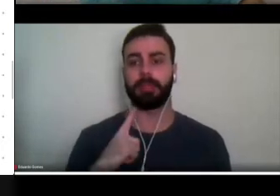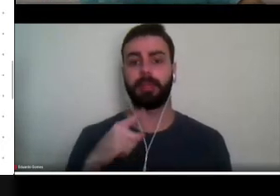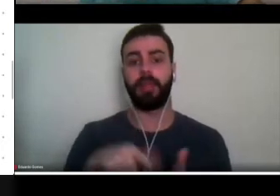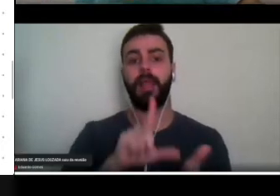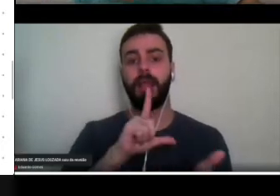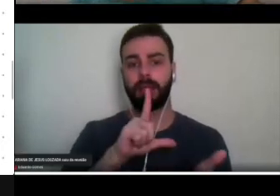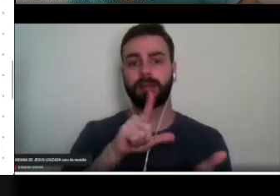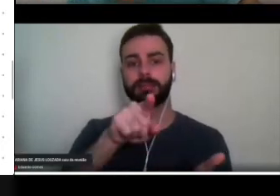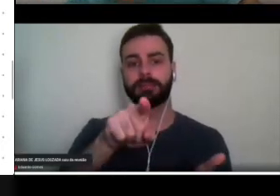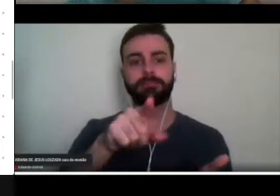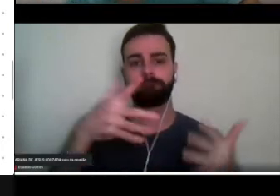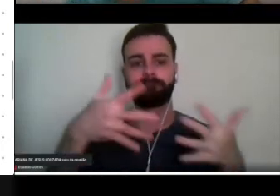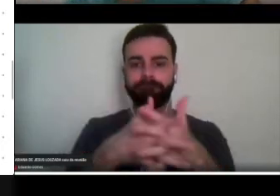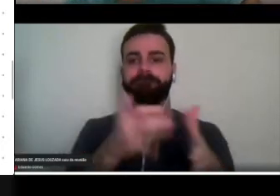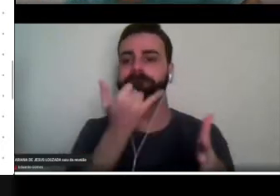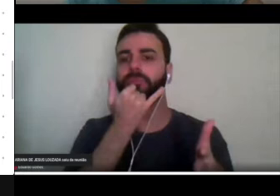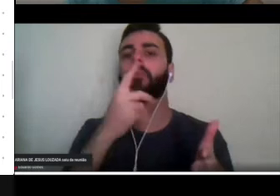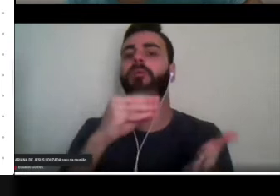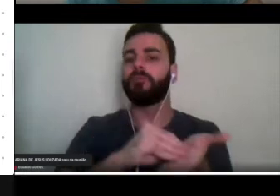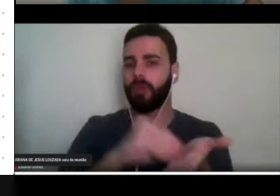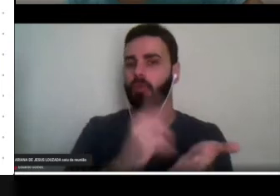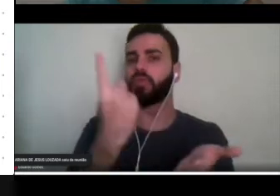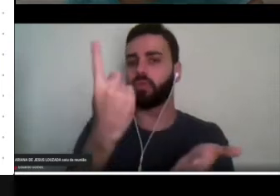É o exercício...